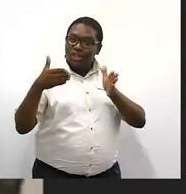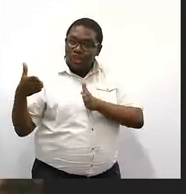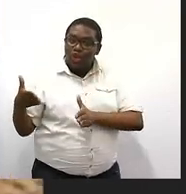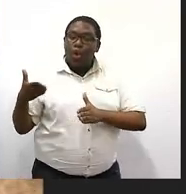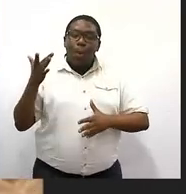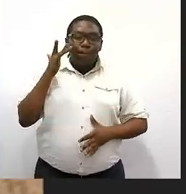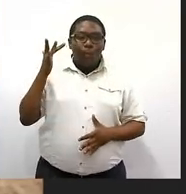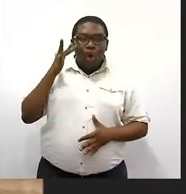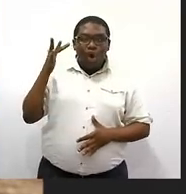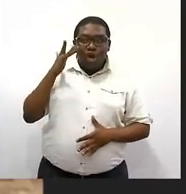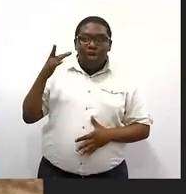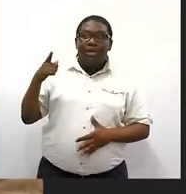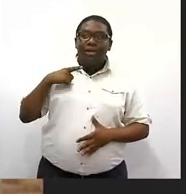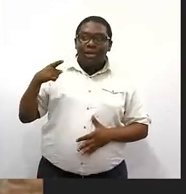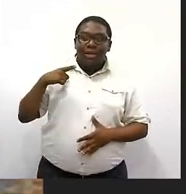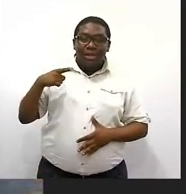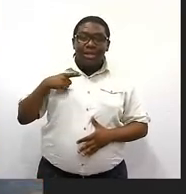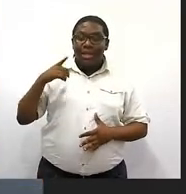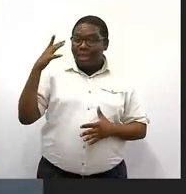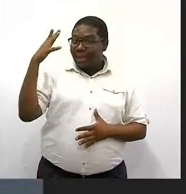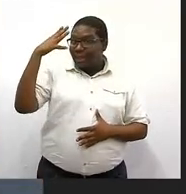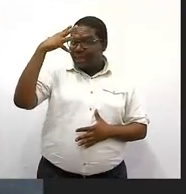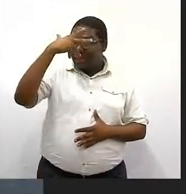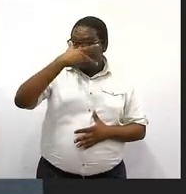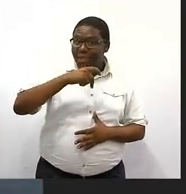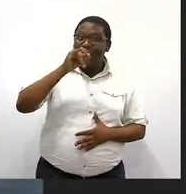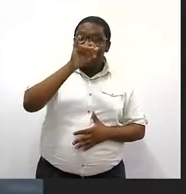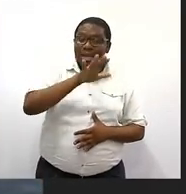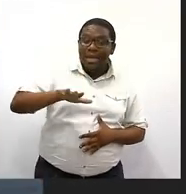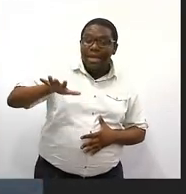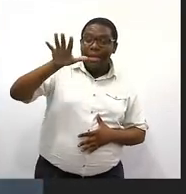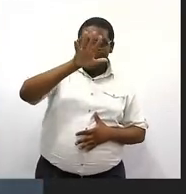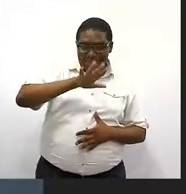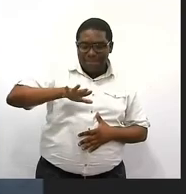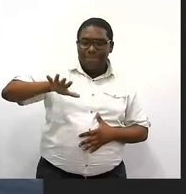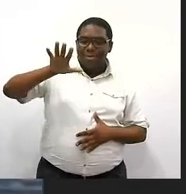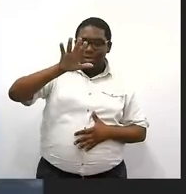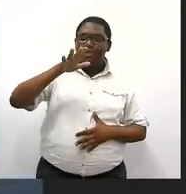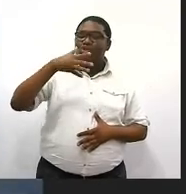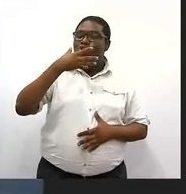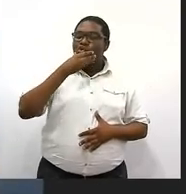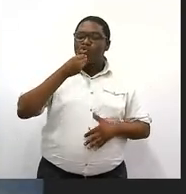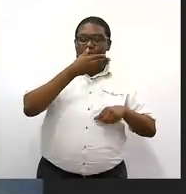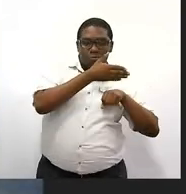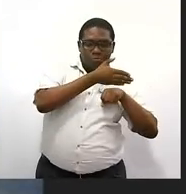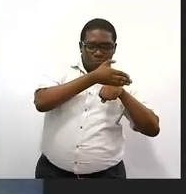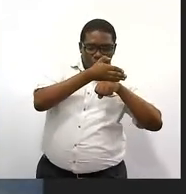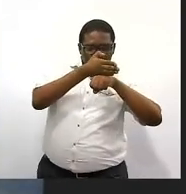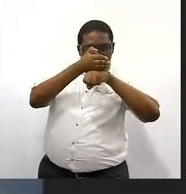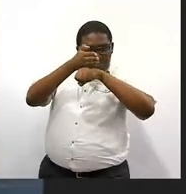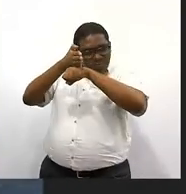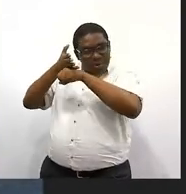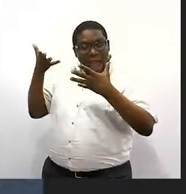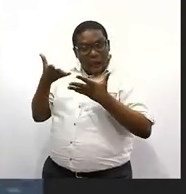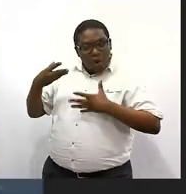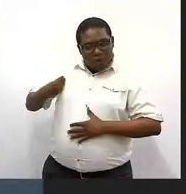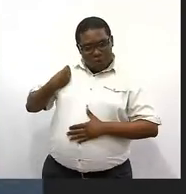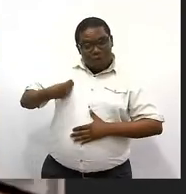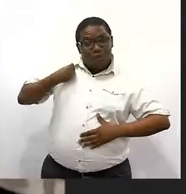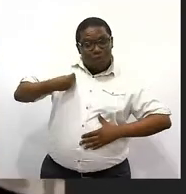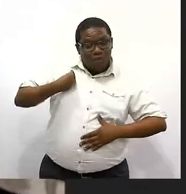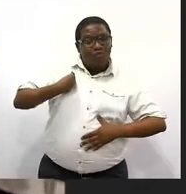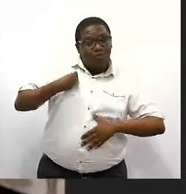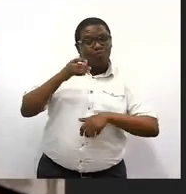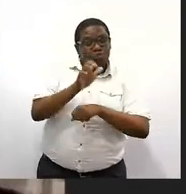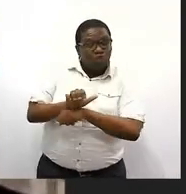modernismo, com essas lindas imagens do nosso cinegrafista ao vivo, Manuel, para todo o estado